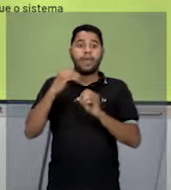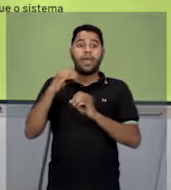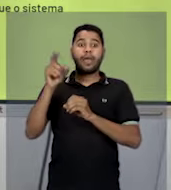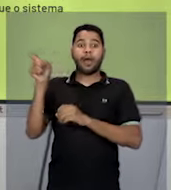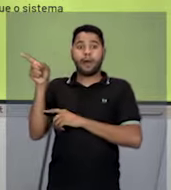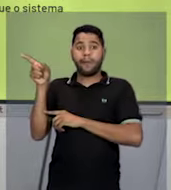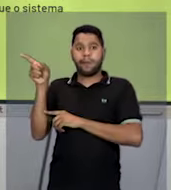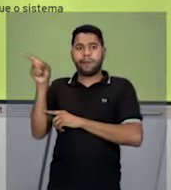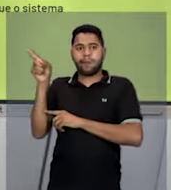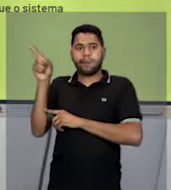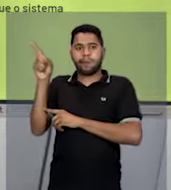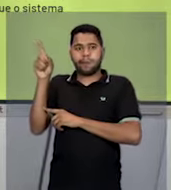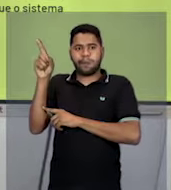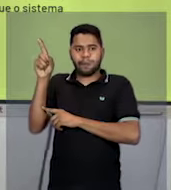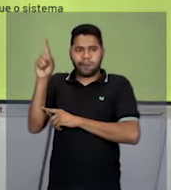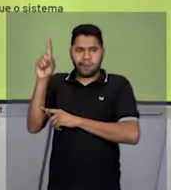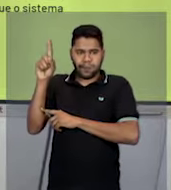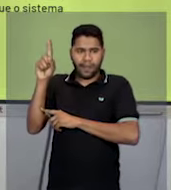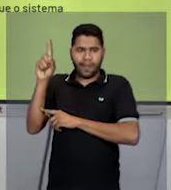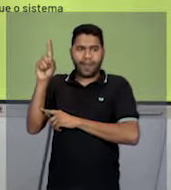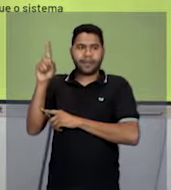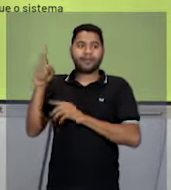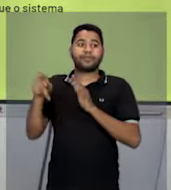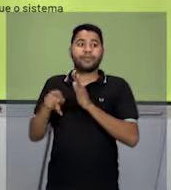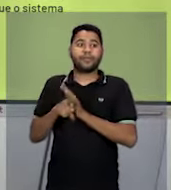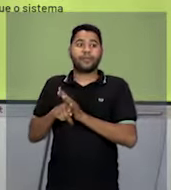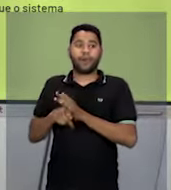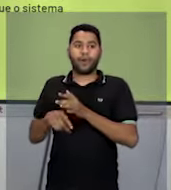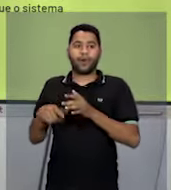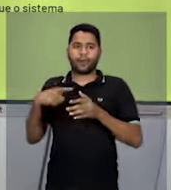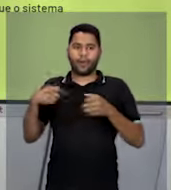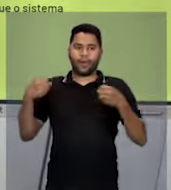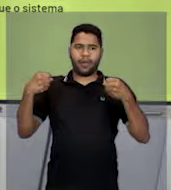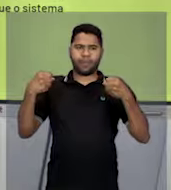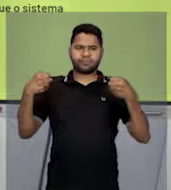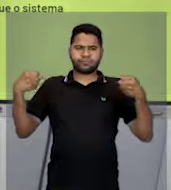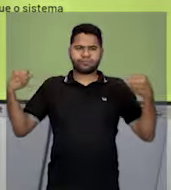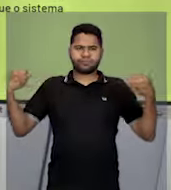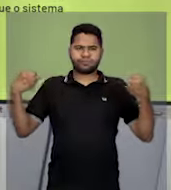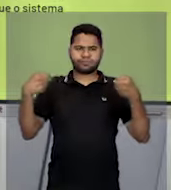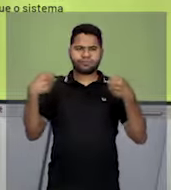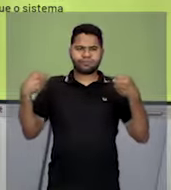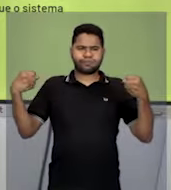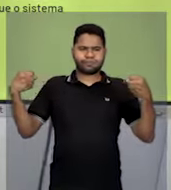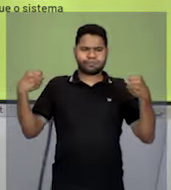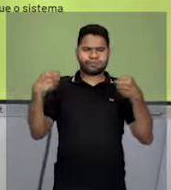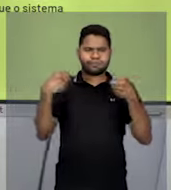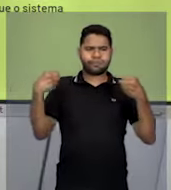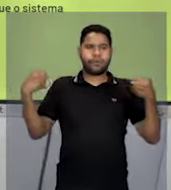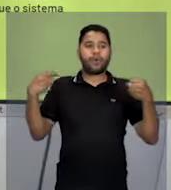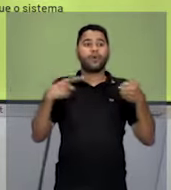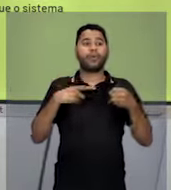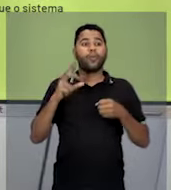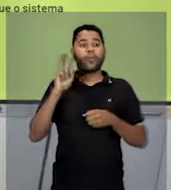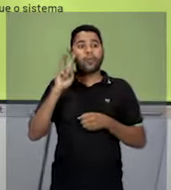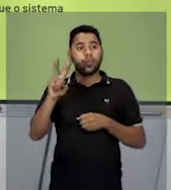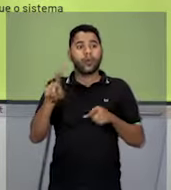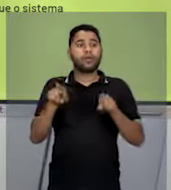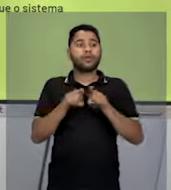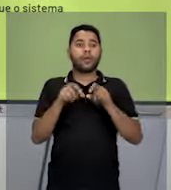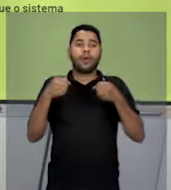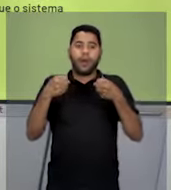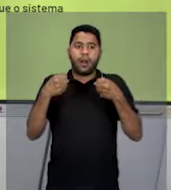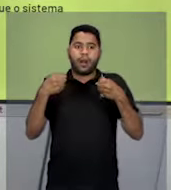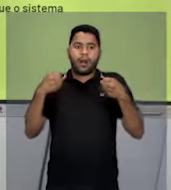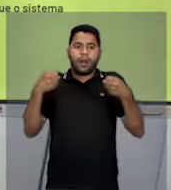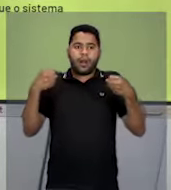Se aquela alça fosse variável ali naquele momento, nós teríamos visto que ela também aumentaria